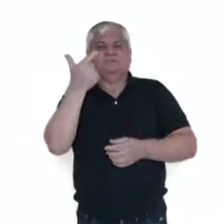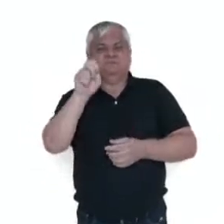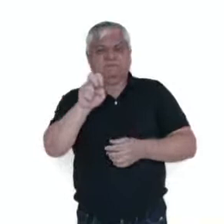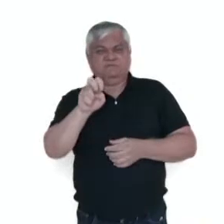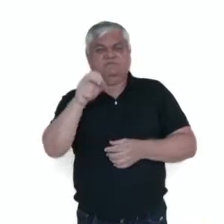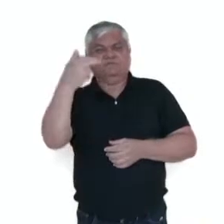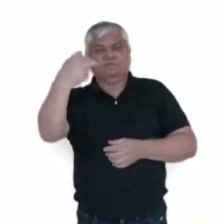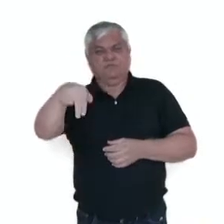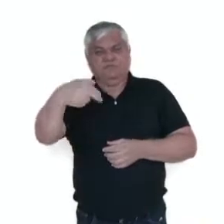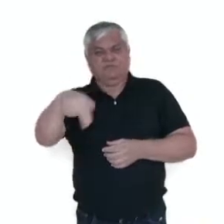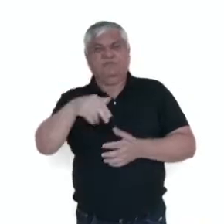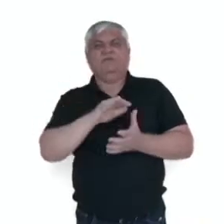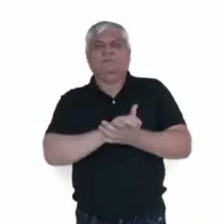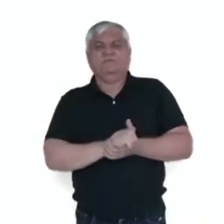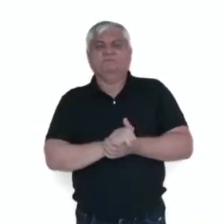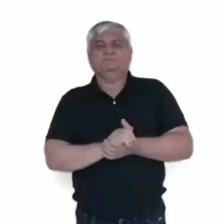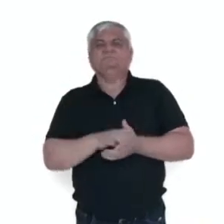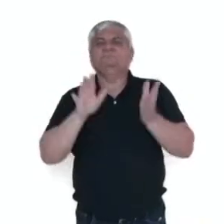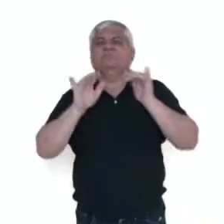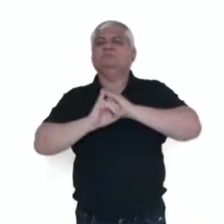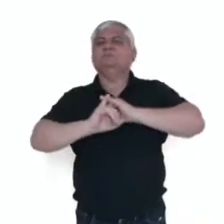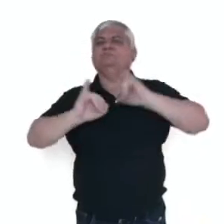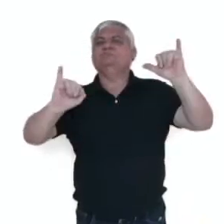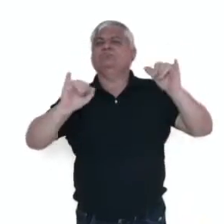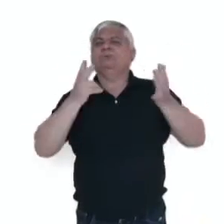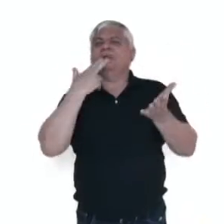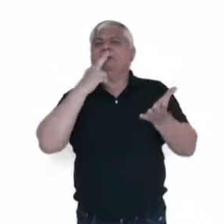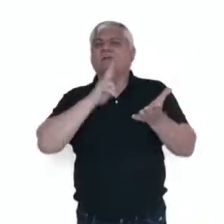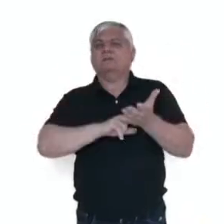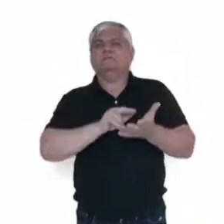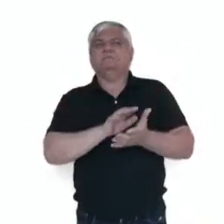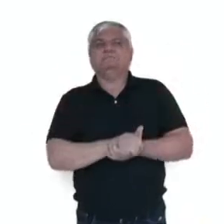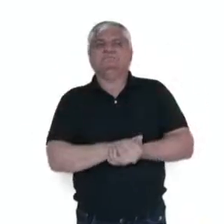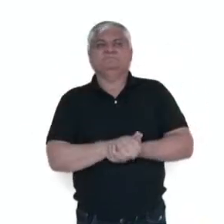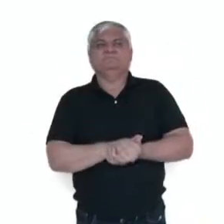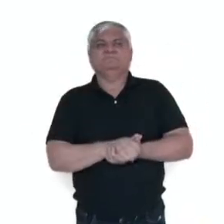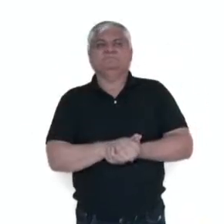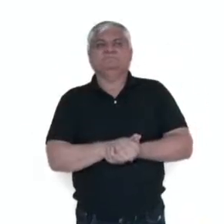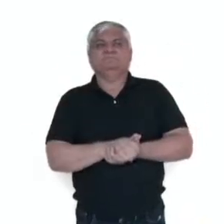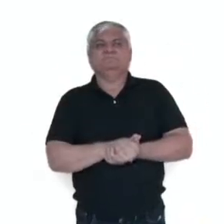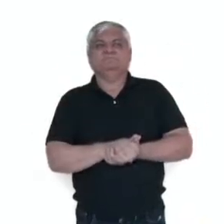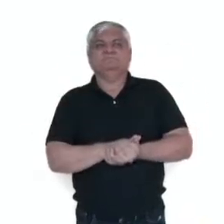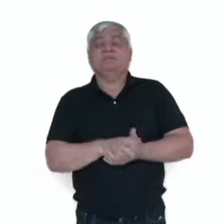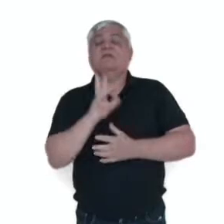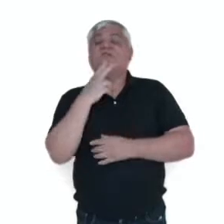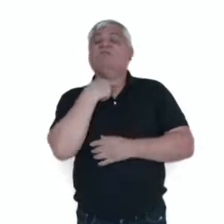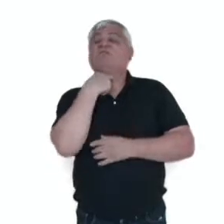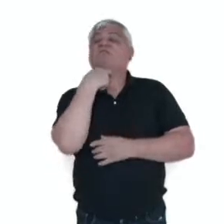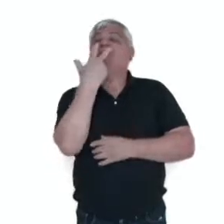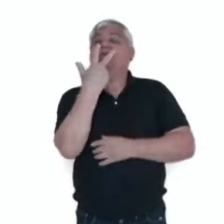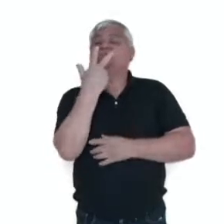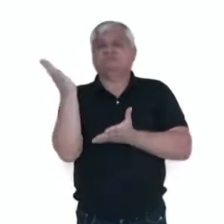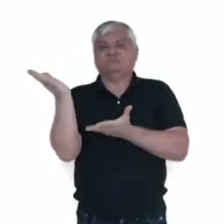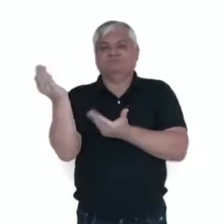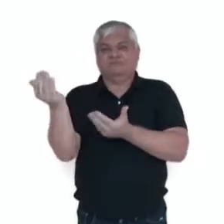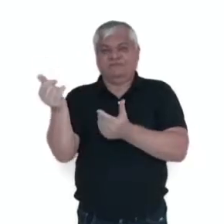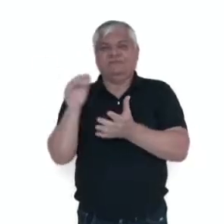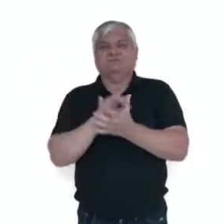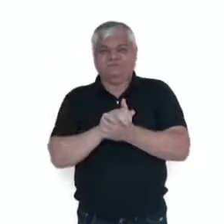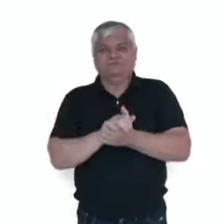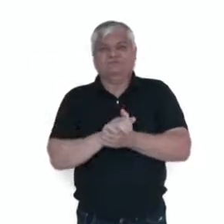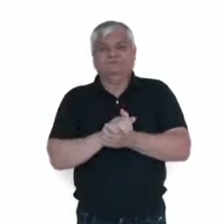2020, nós temos a seguinte notícia sobre a carta. Voz da Juventude, CIEE, conviventes